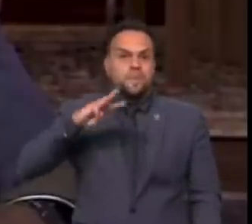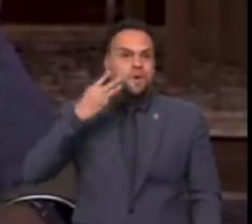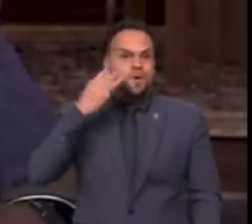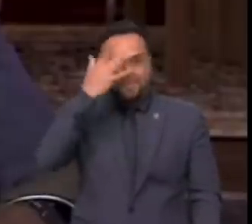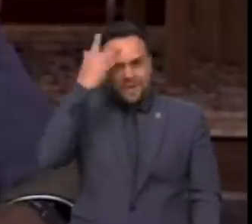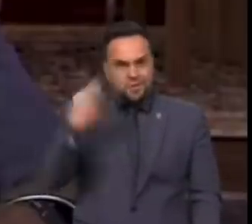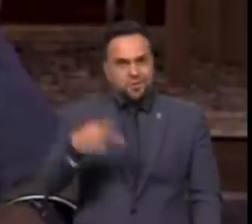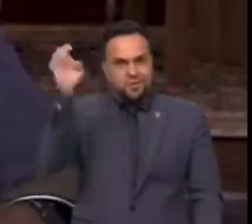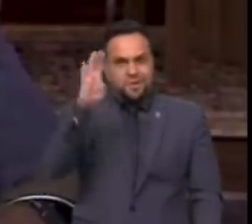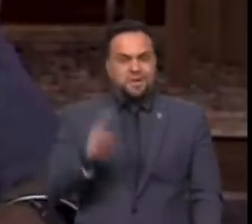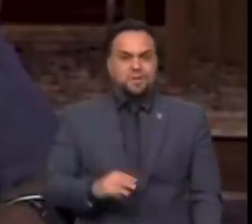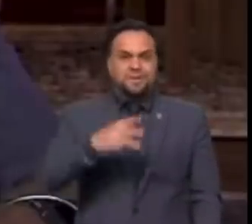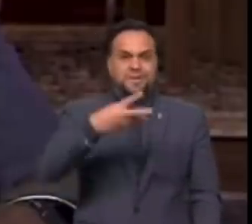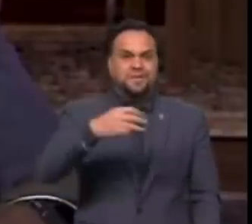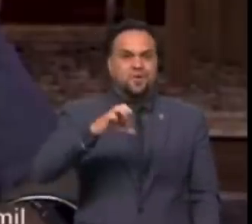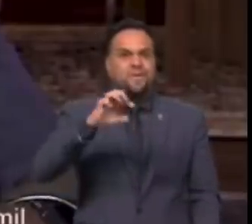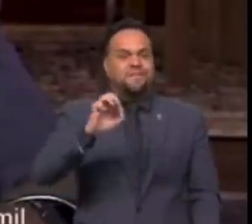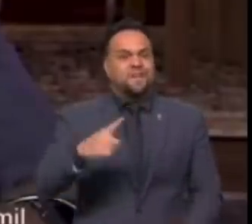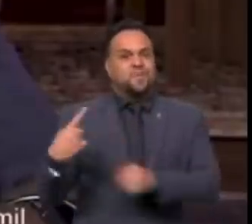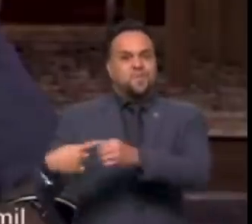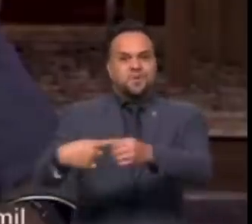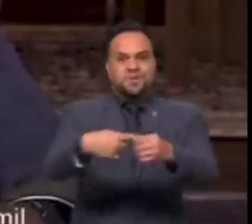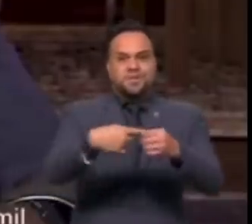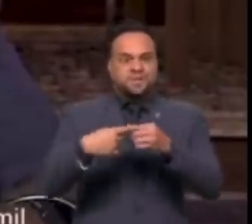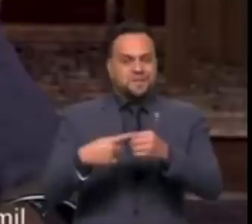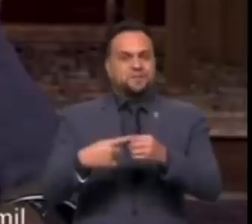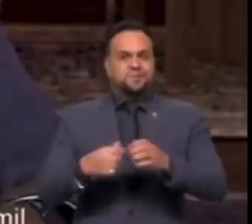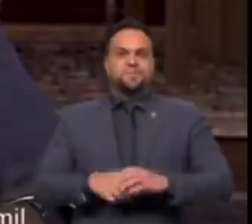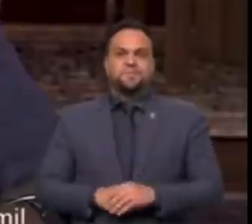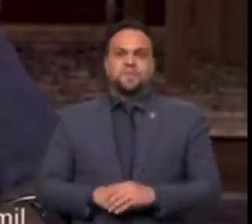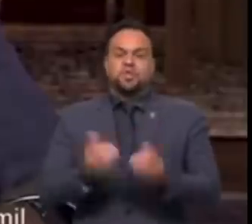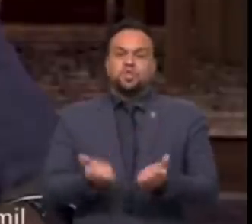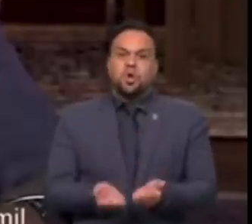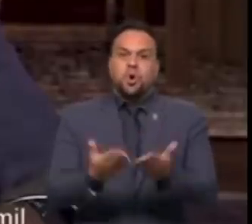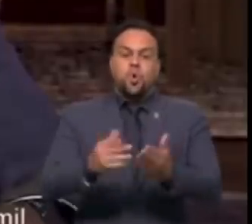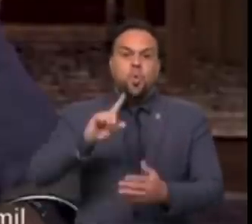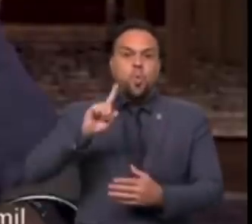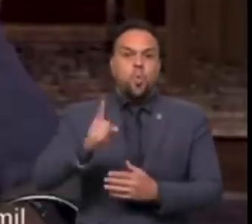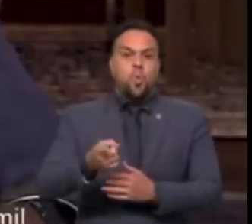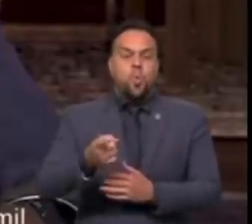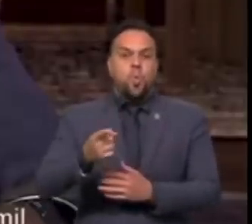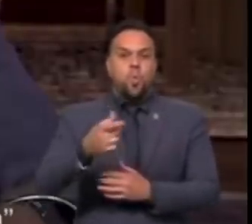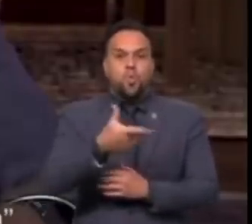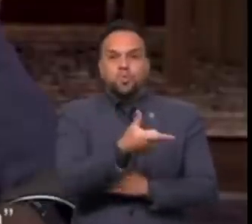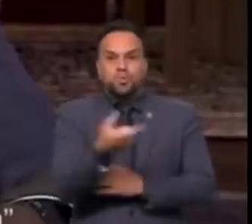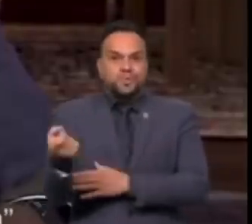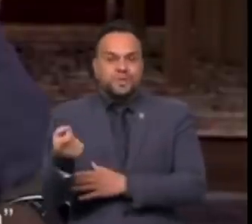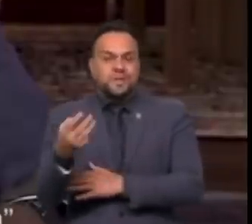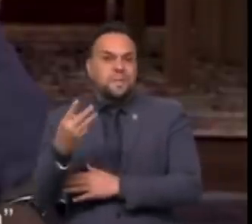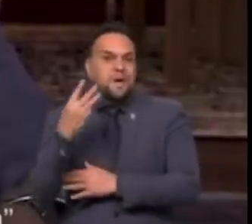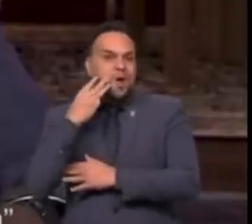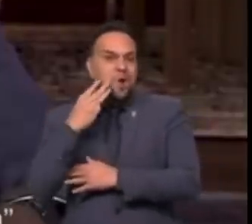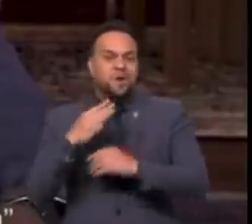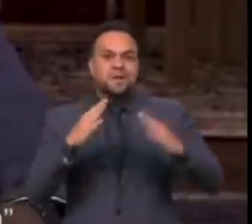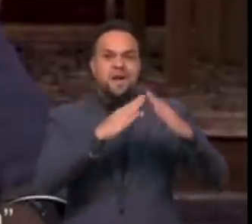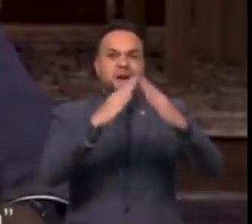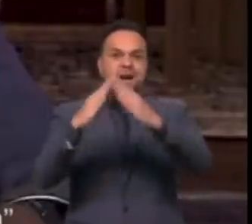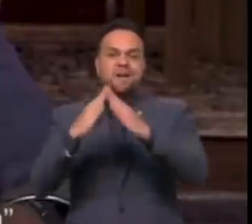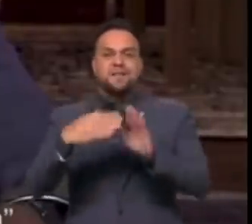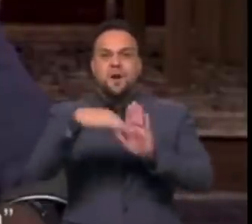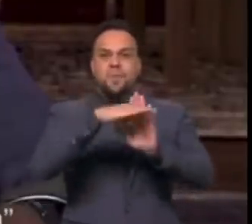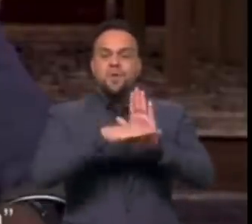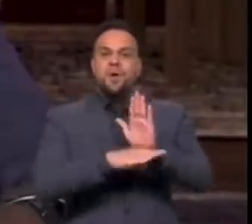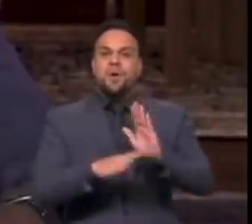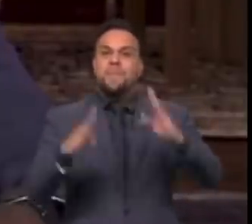390 municípios amm nós já entregamos mais de um milhão e duzentos mil moradias do programa